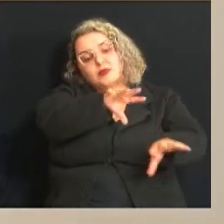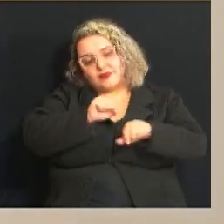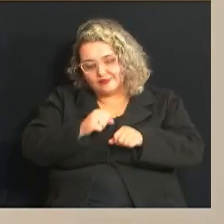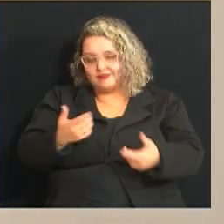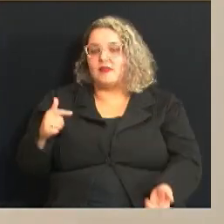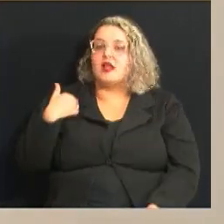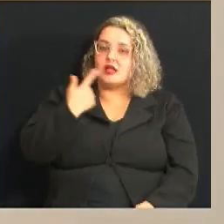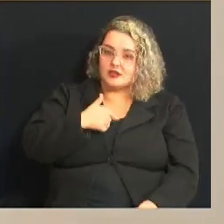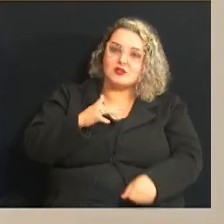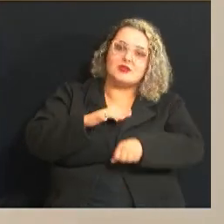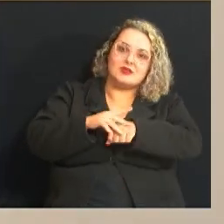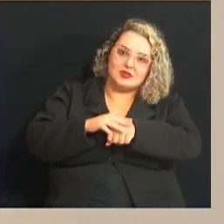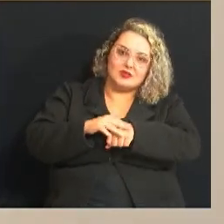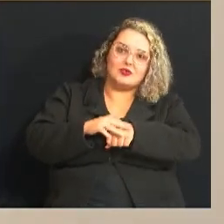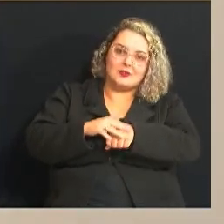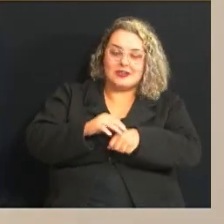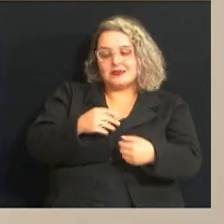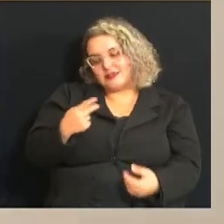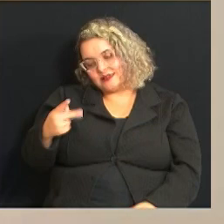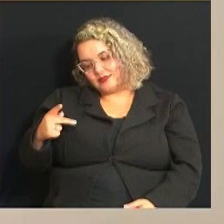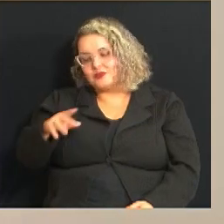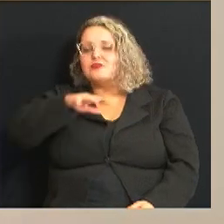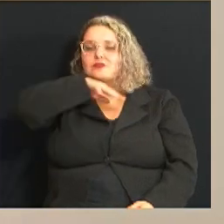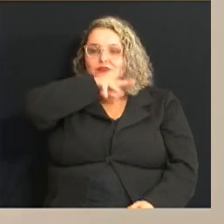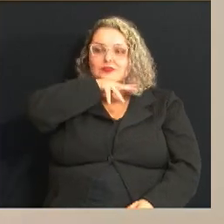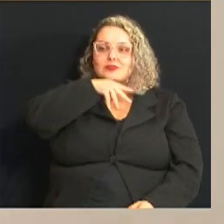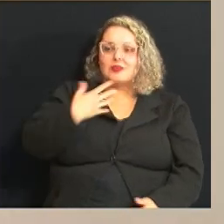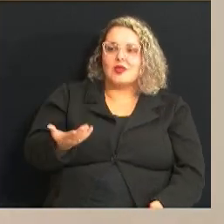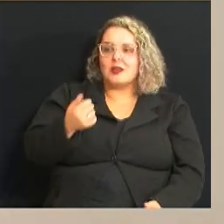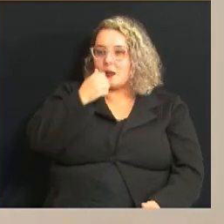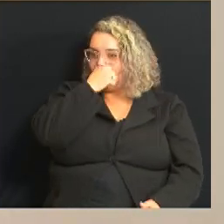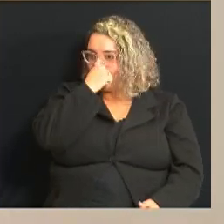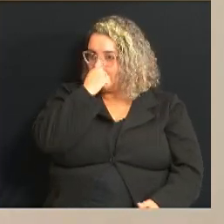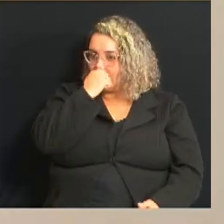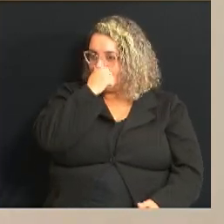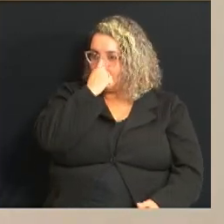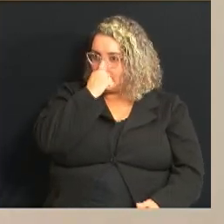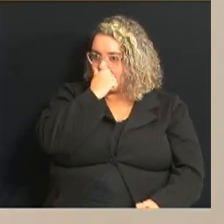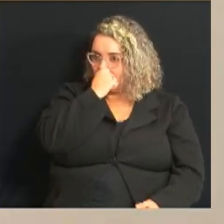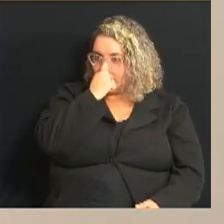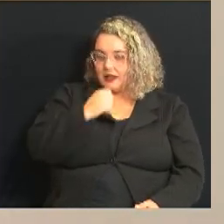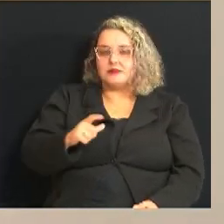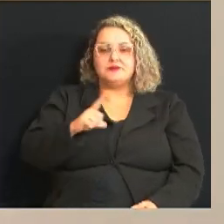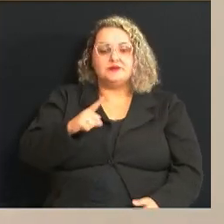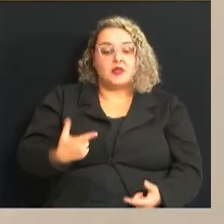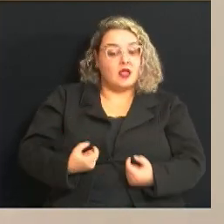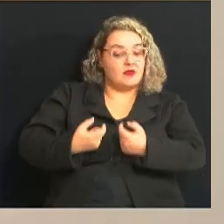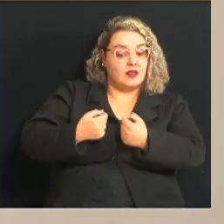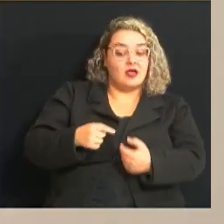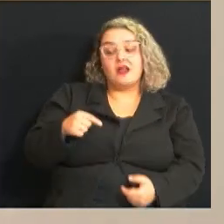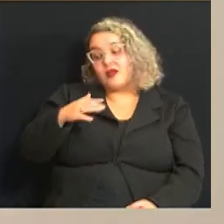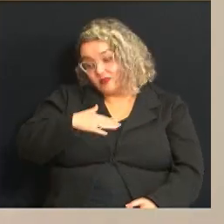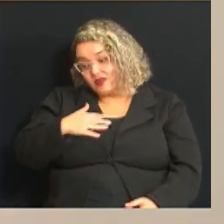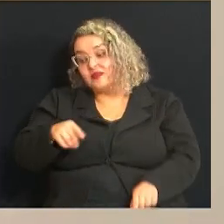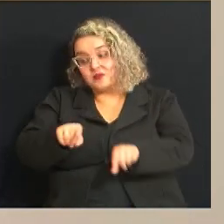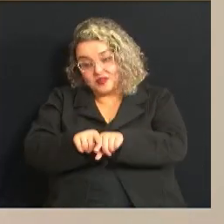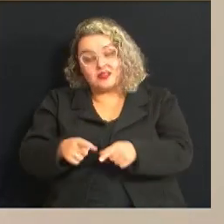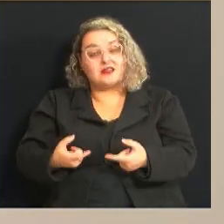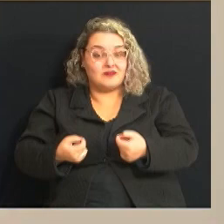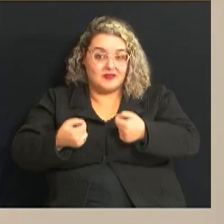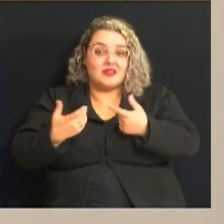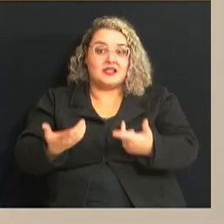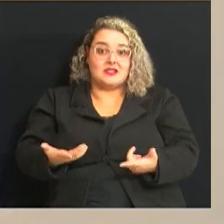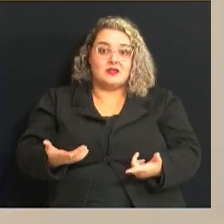doenças neles, né? Então, coincidências, a gente fala, tem câncer, meu também teve câncer. Ou aquelas situações que a gente pega um